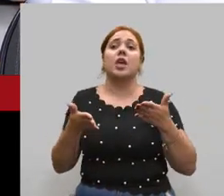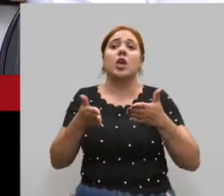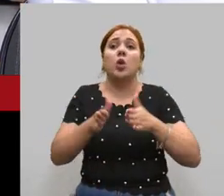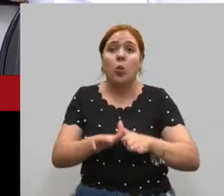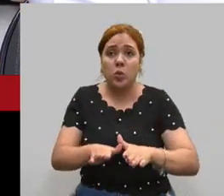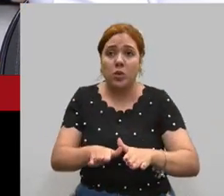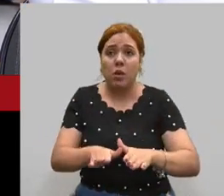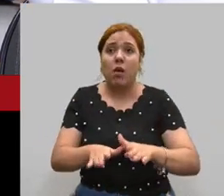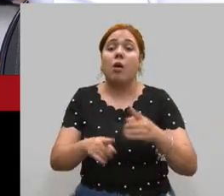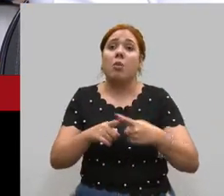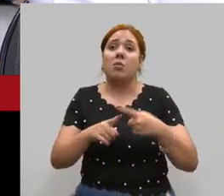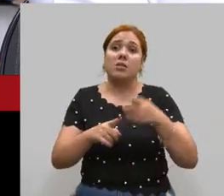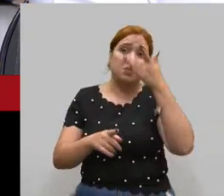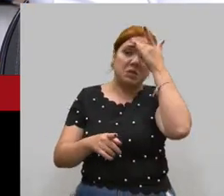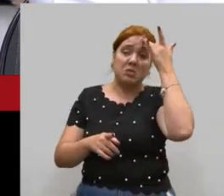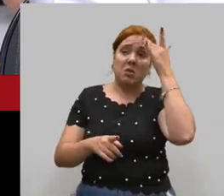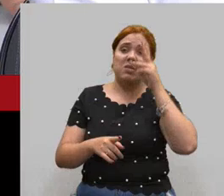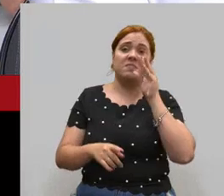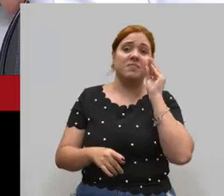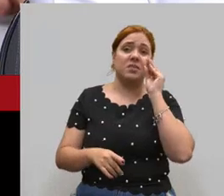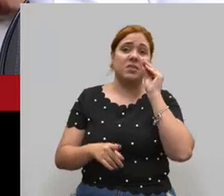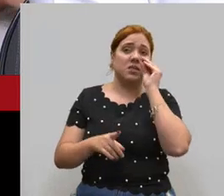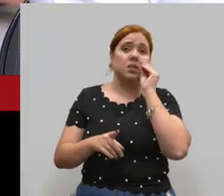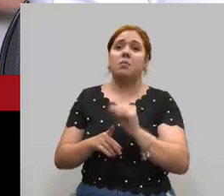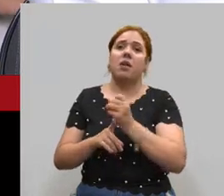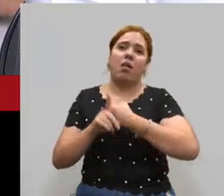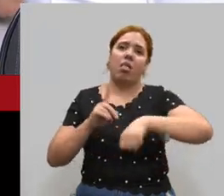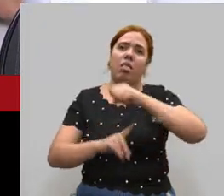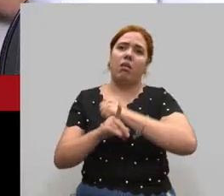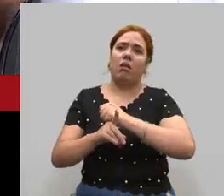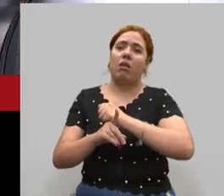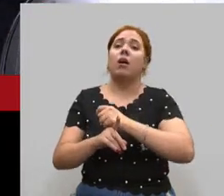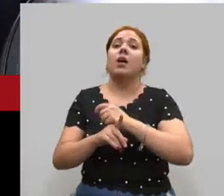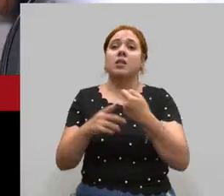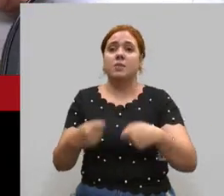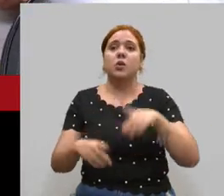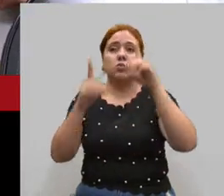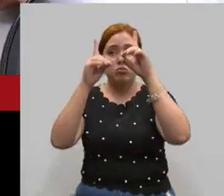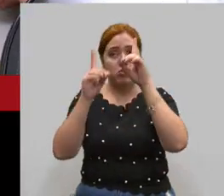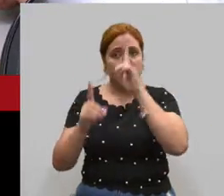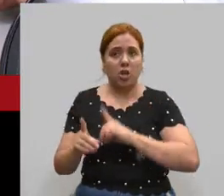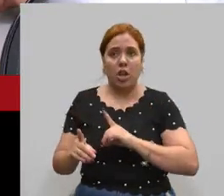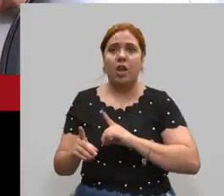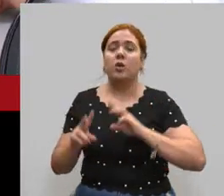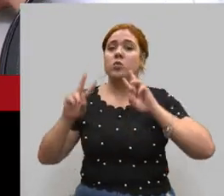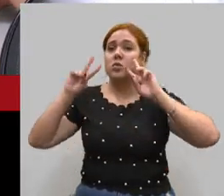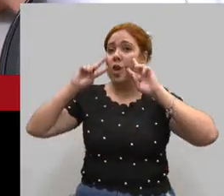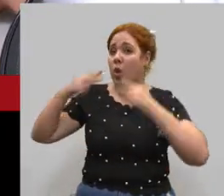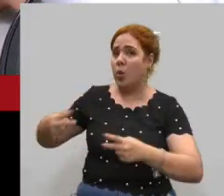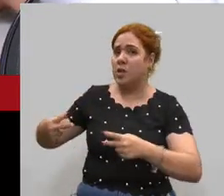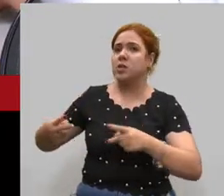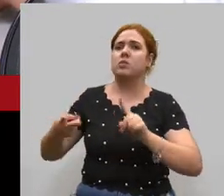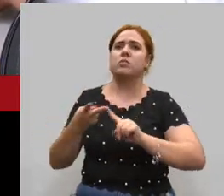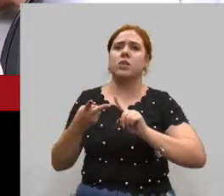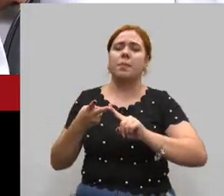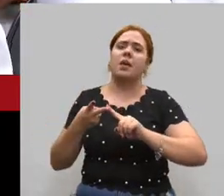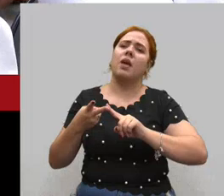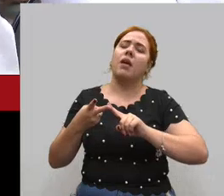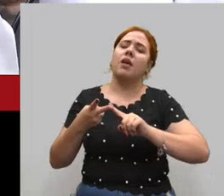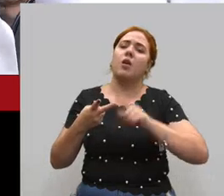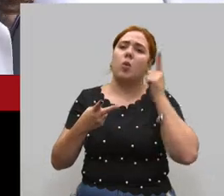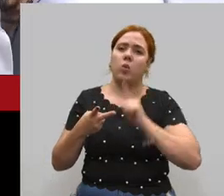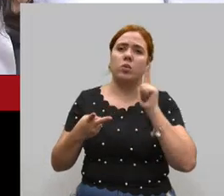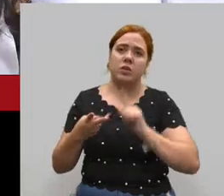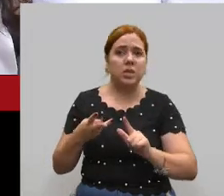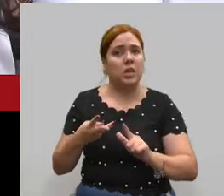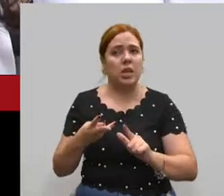aos olhos da sociedade tenham de fato seus direitos reconhecidos seus direitos eh realizados e concretizados eu só tenho